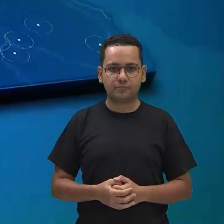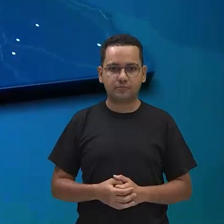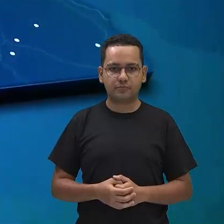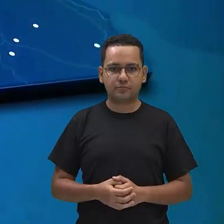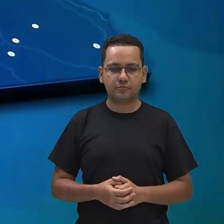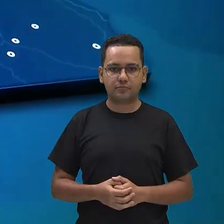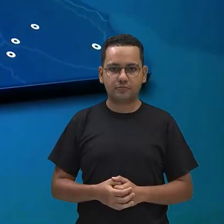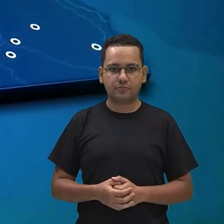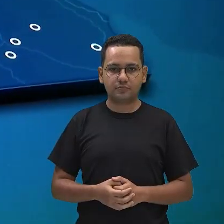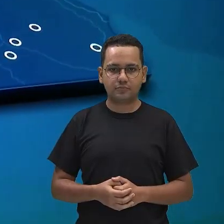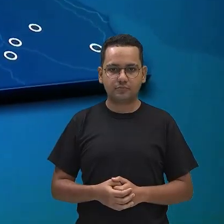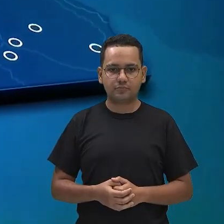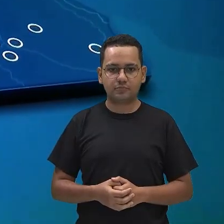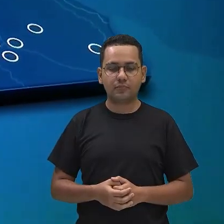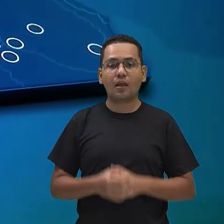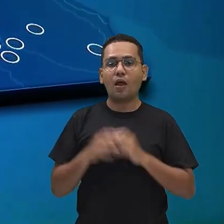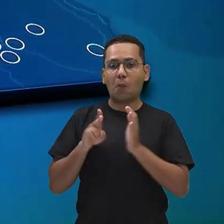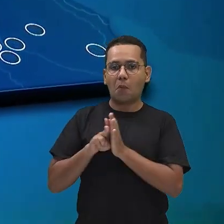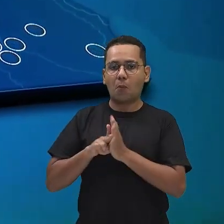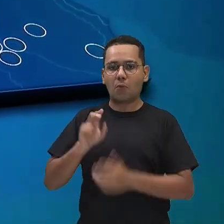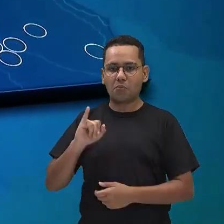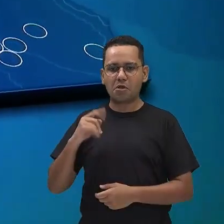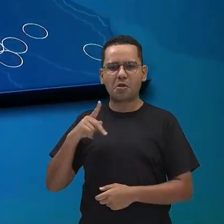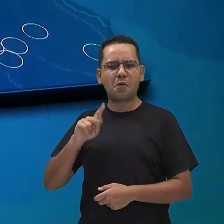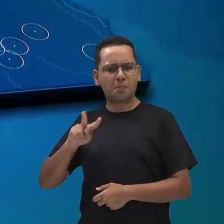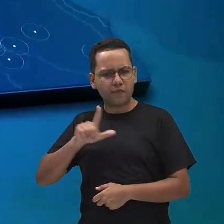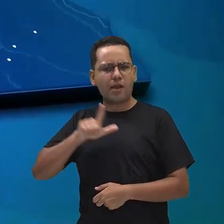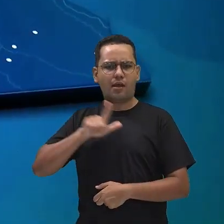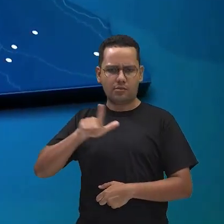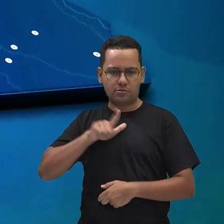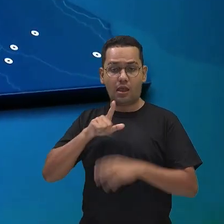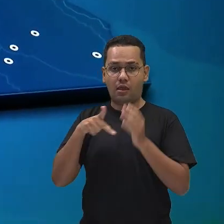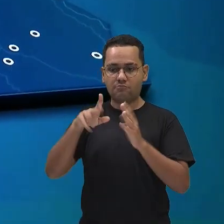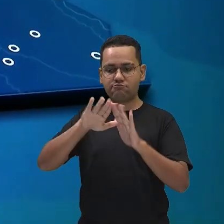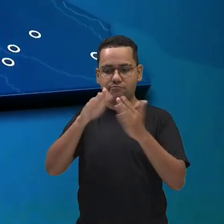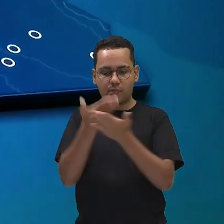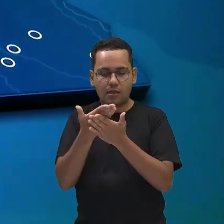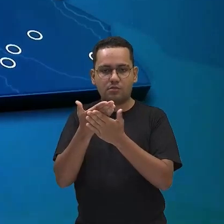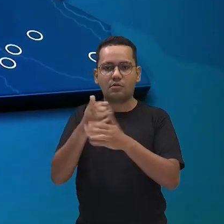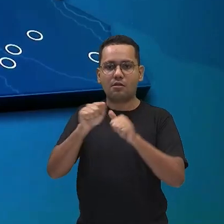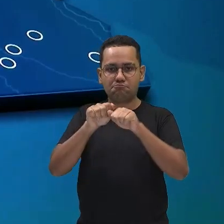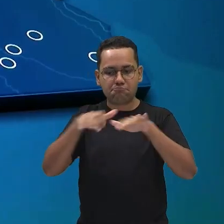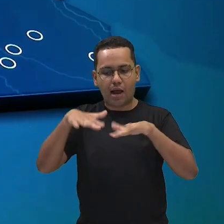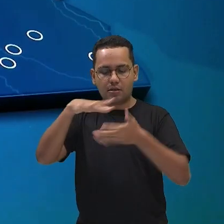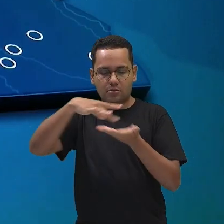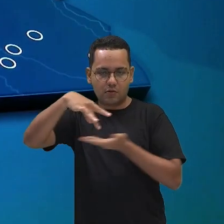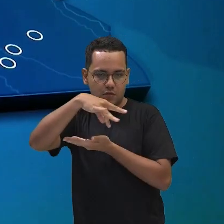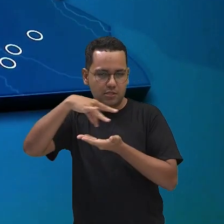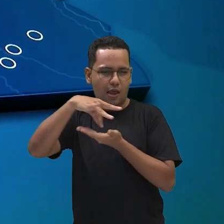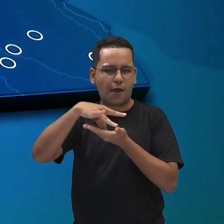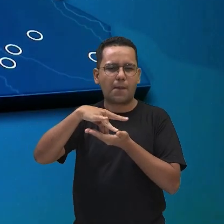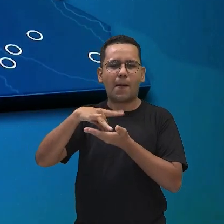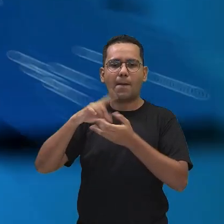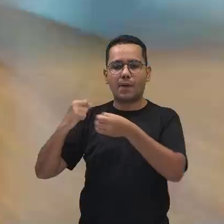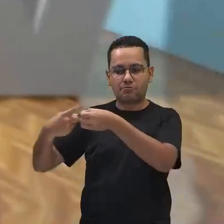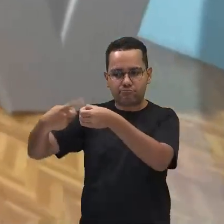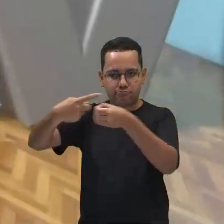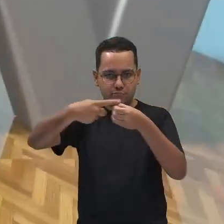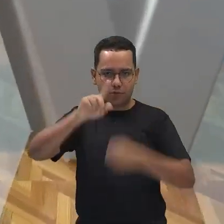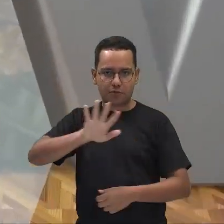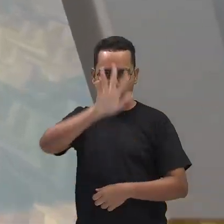A plataforma IPTV possibilita a transmissão de aulas do CNEAM via satélite para as comunidades rurais do